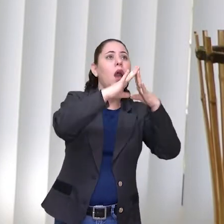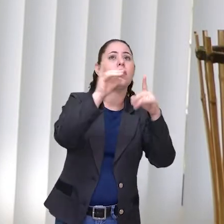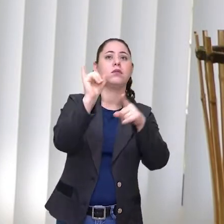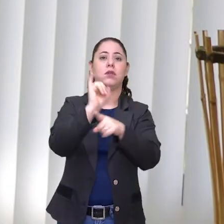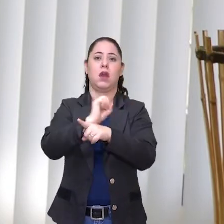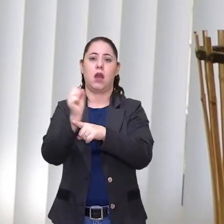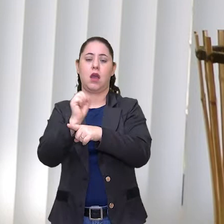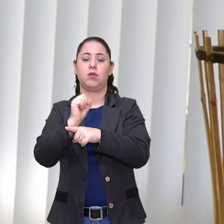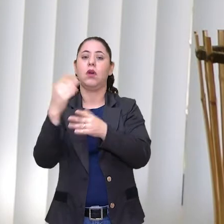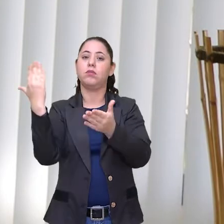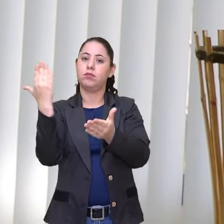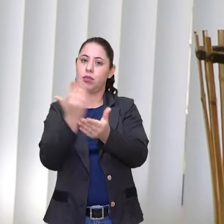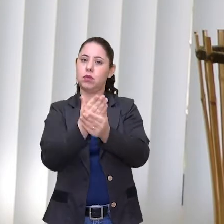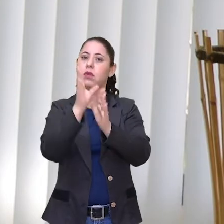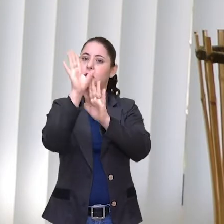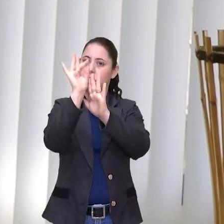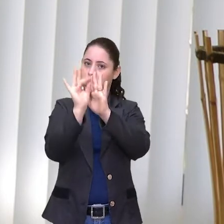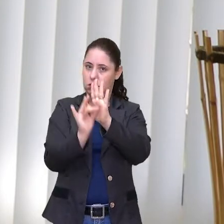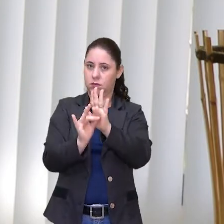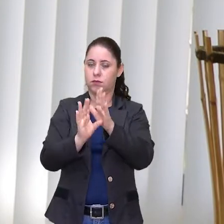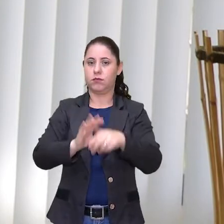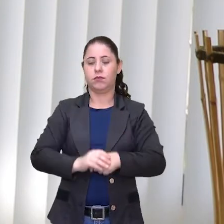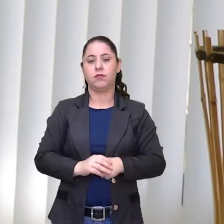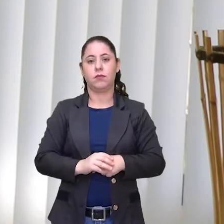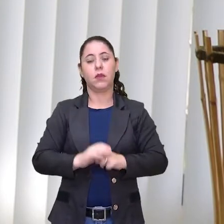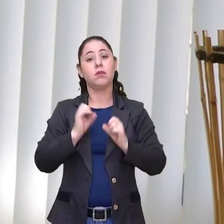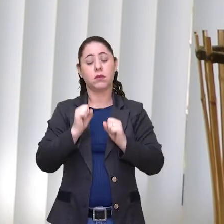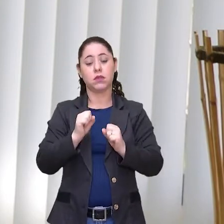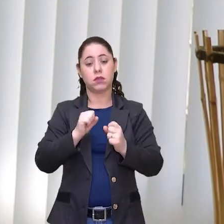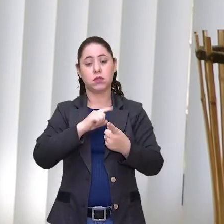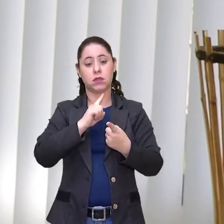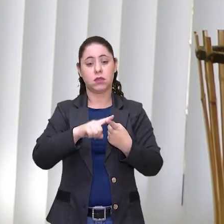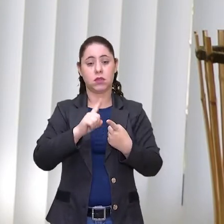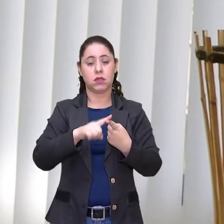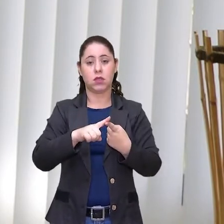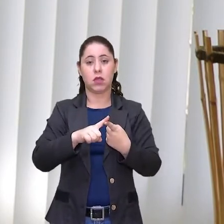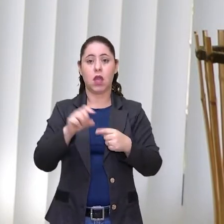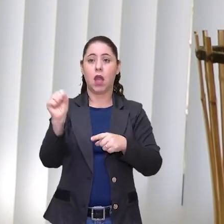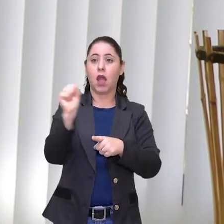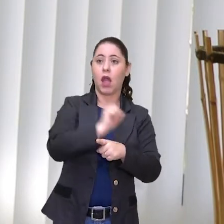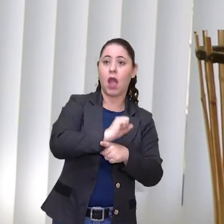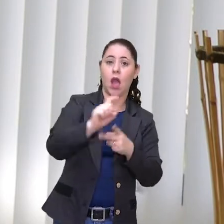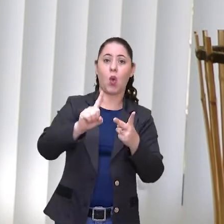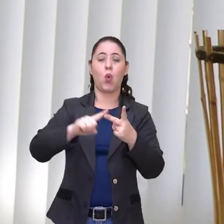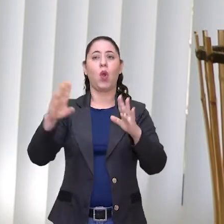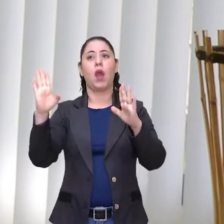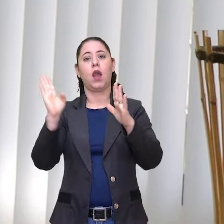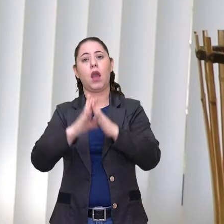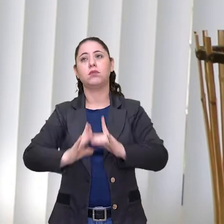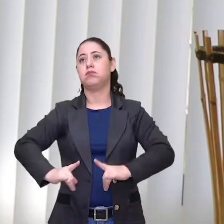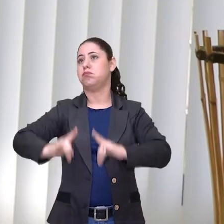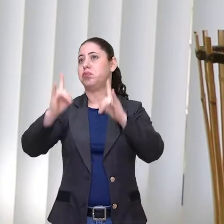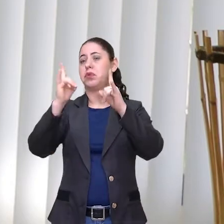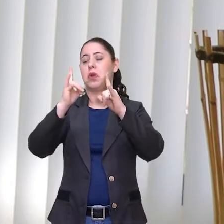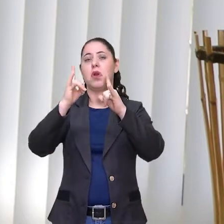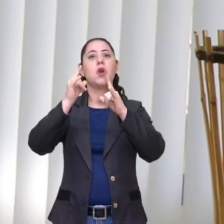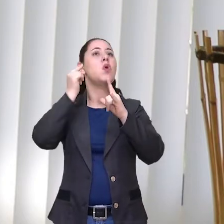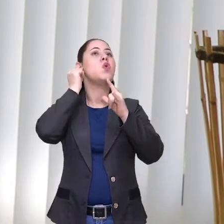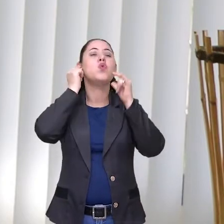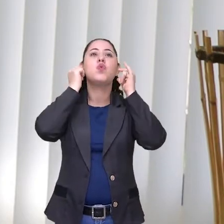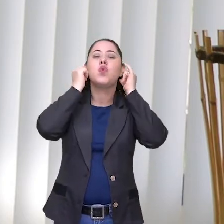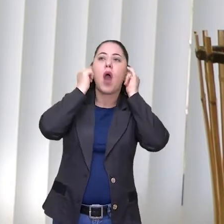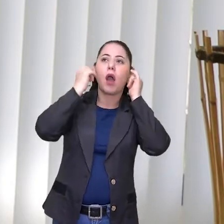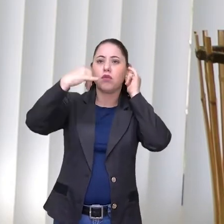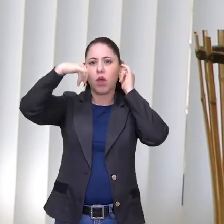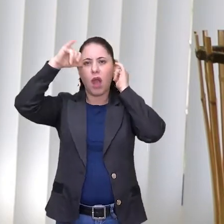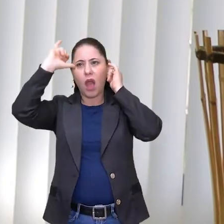estejam numa dessas situações processuais que eu mencionei. Então podem ser bens móveis ou imóveis, podem ser joias,